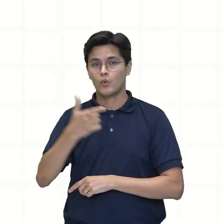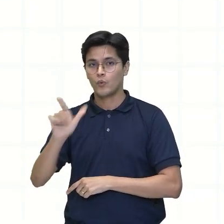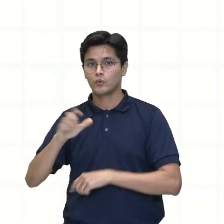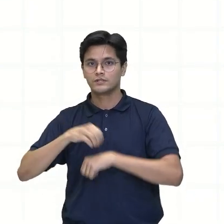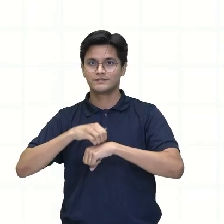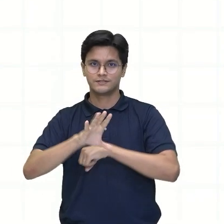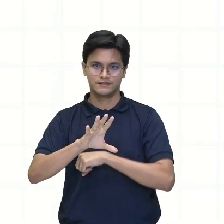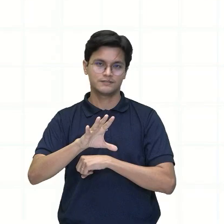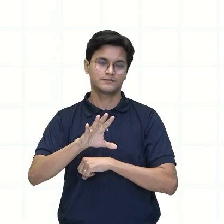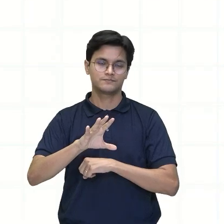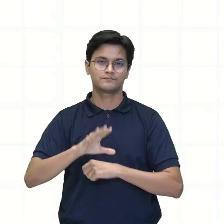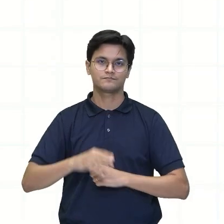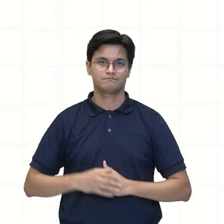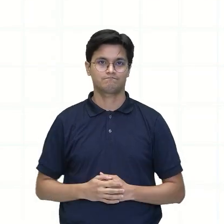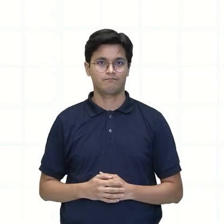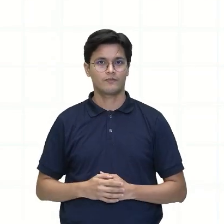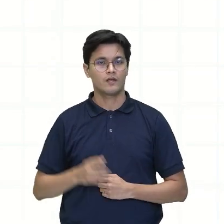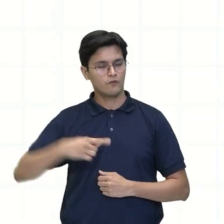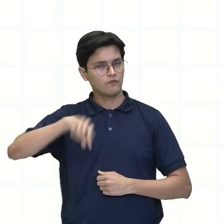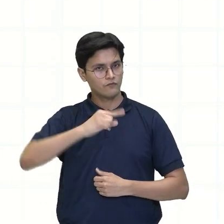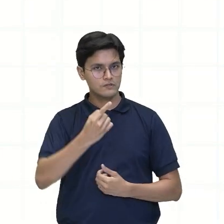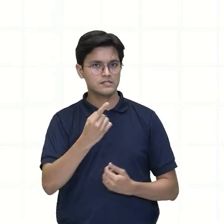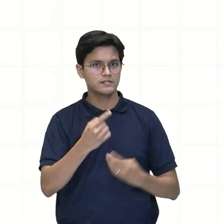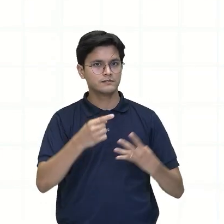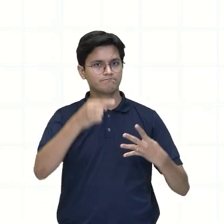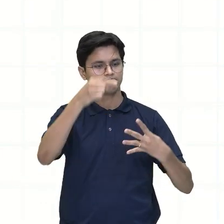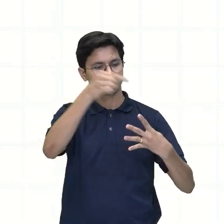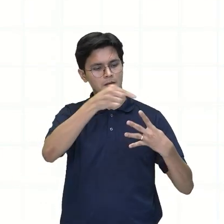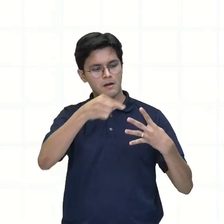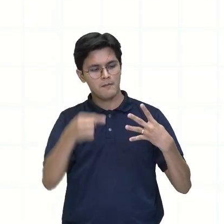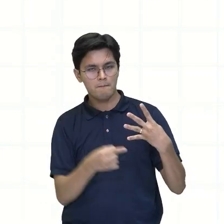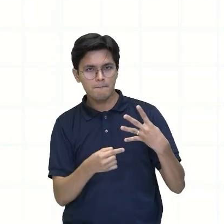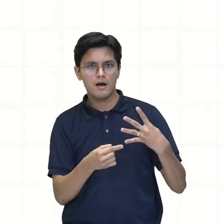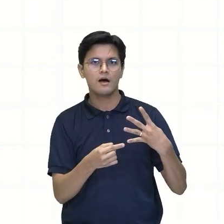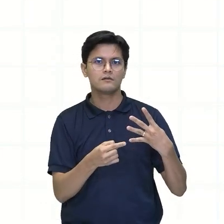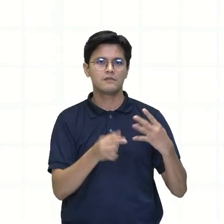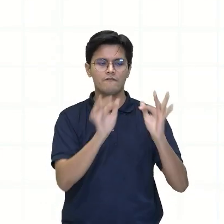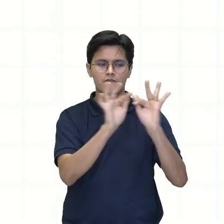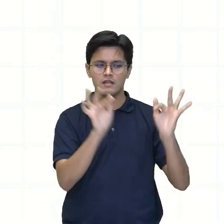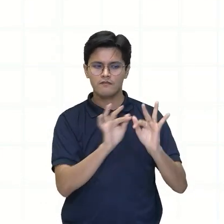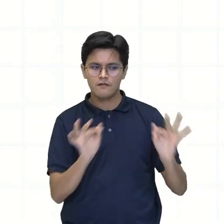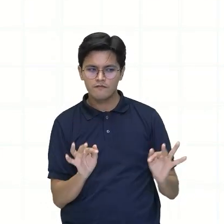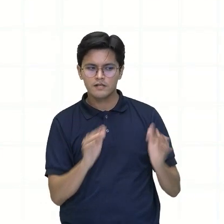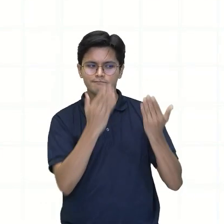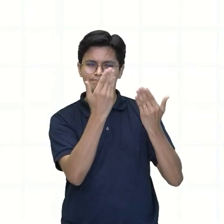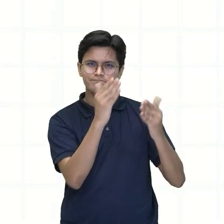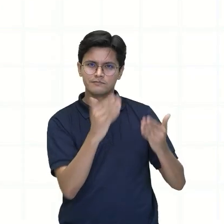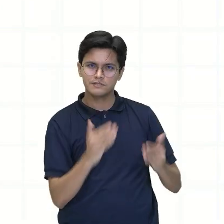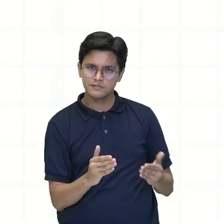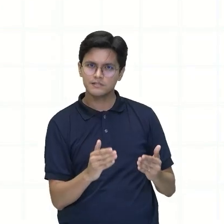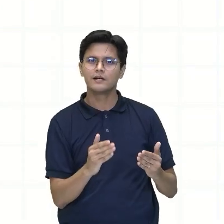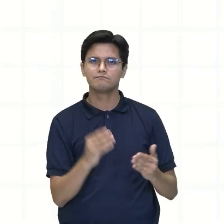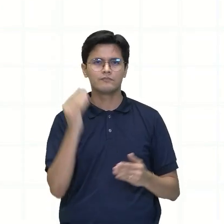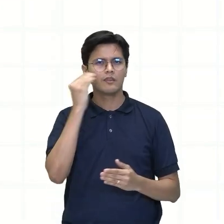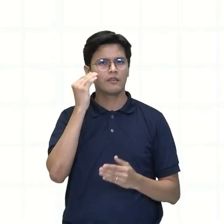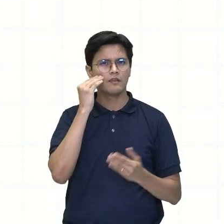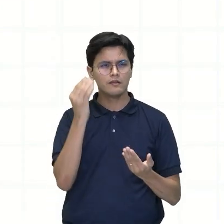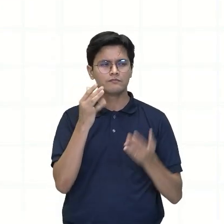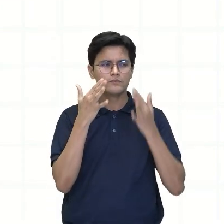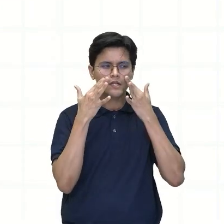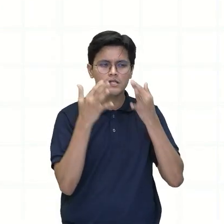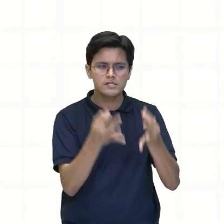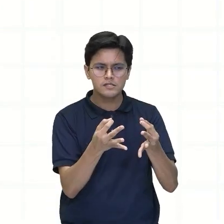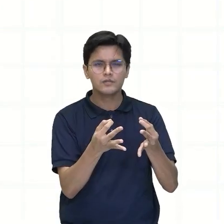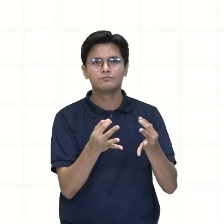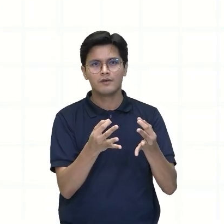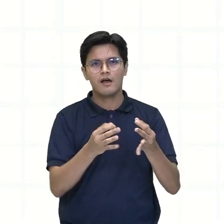Vocês vão analisar as perguntas, as questões, né? E vão prestar atenção que tem coisas que não tem nada a ver,